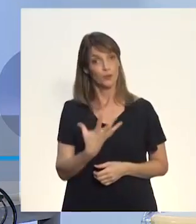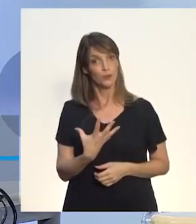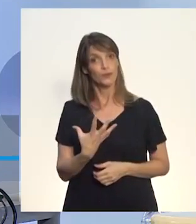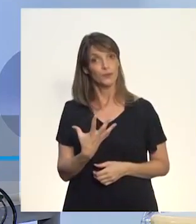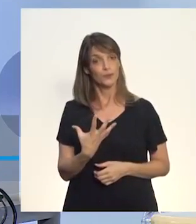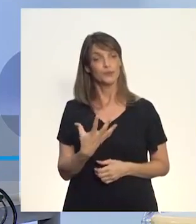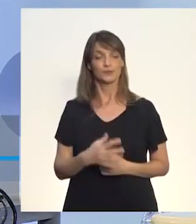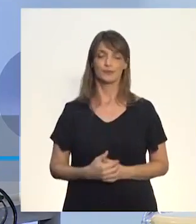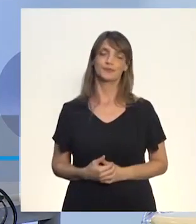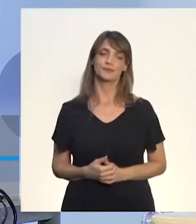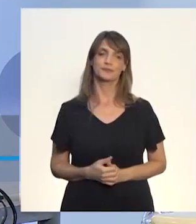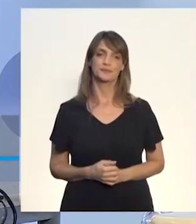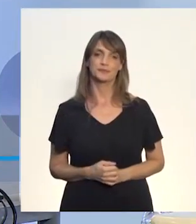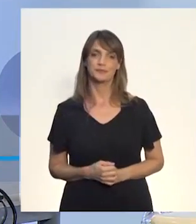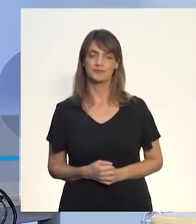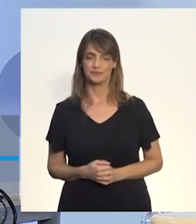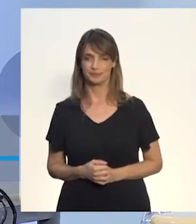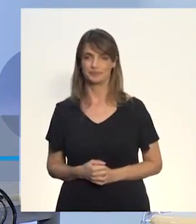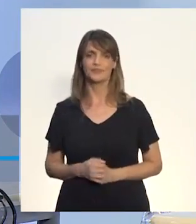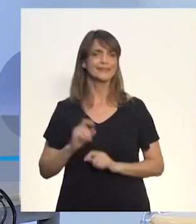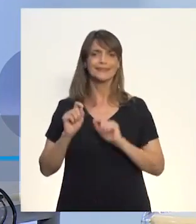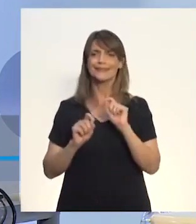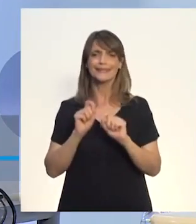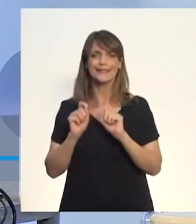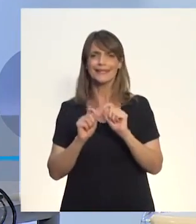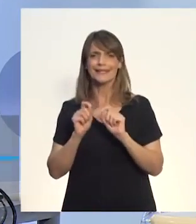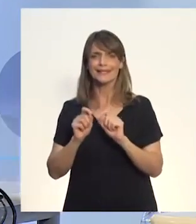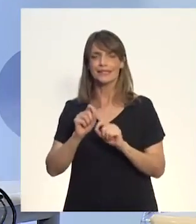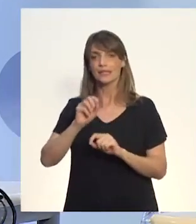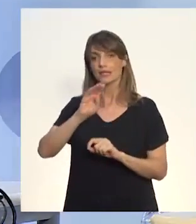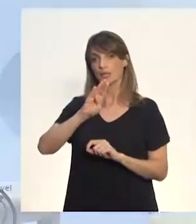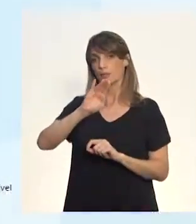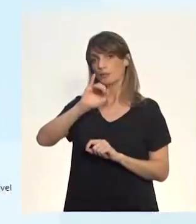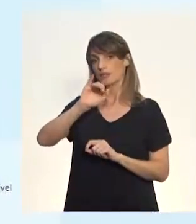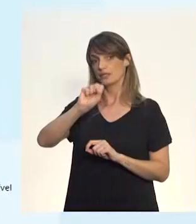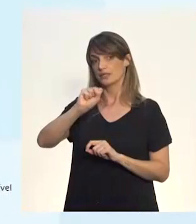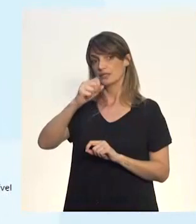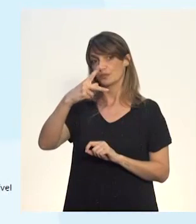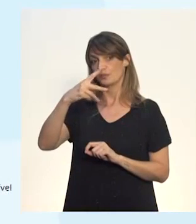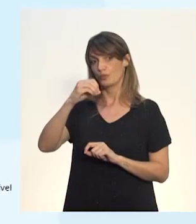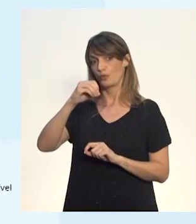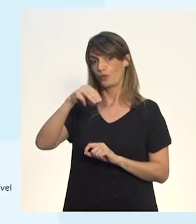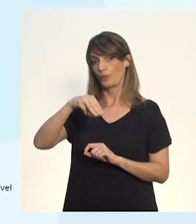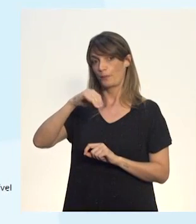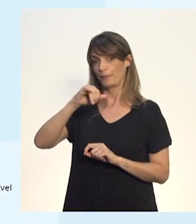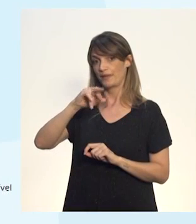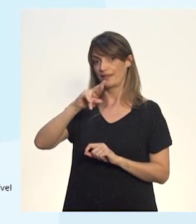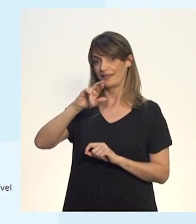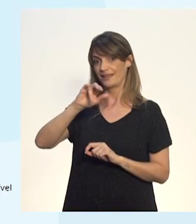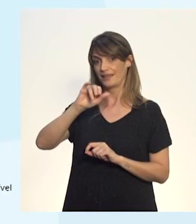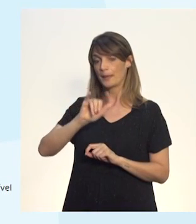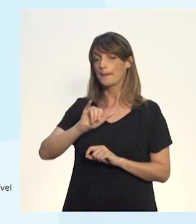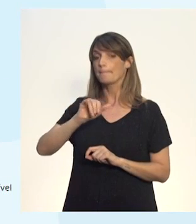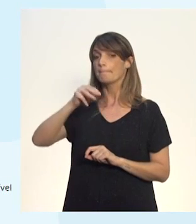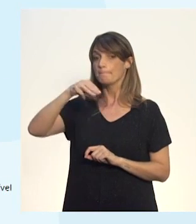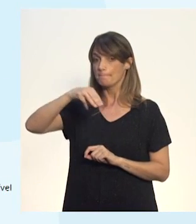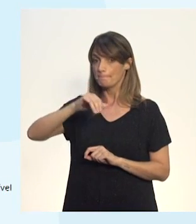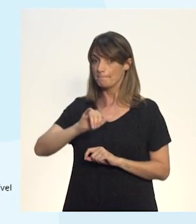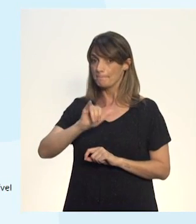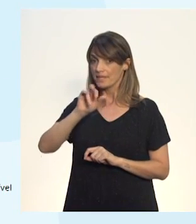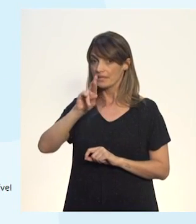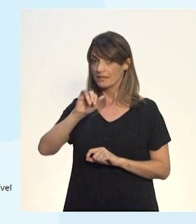muito generosa, que é a figura do bispo Miriel, que está aí na tela para vocês,